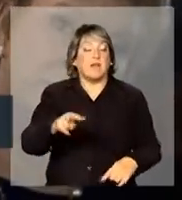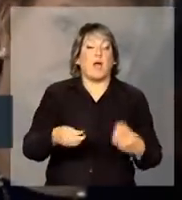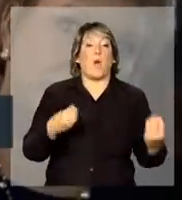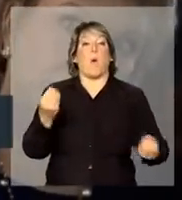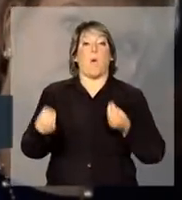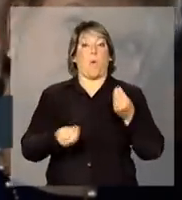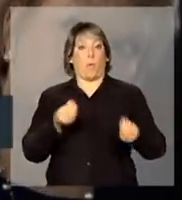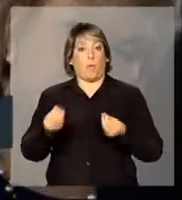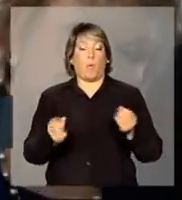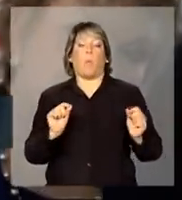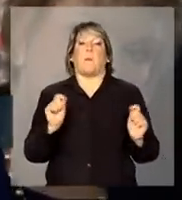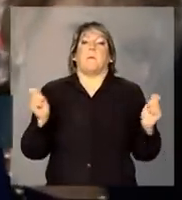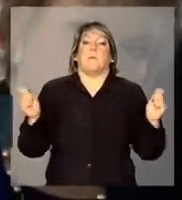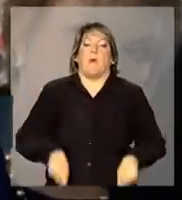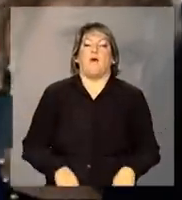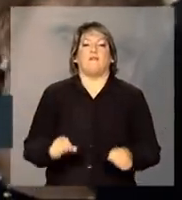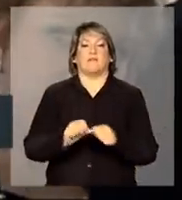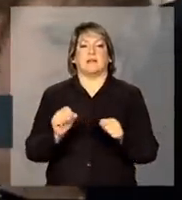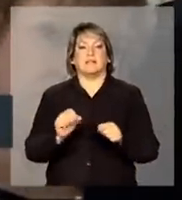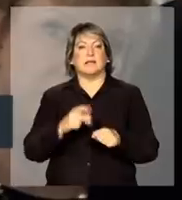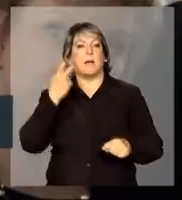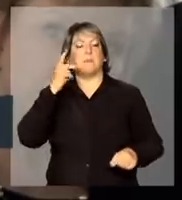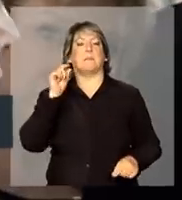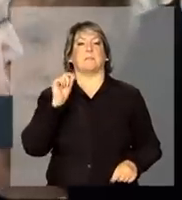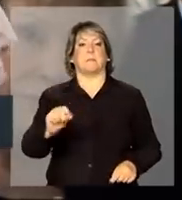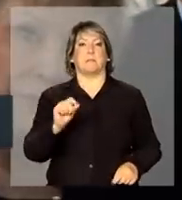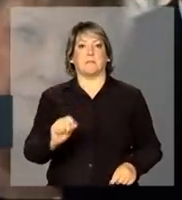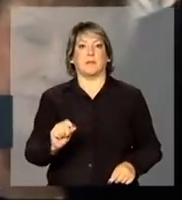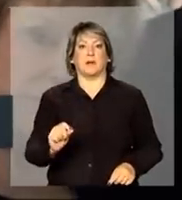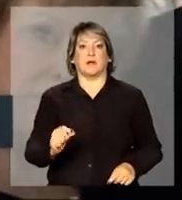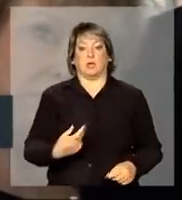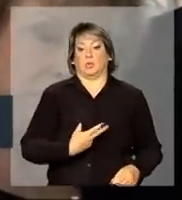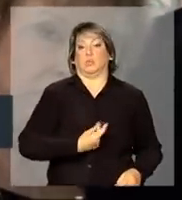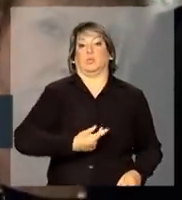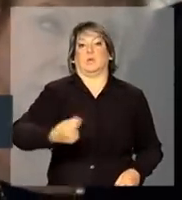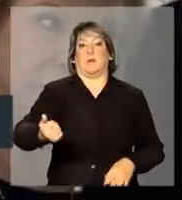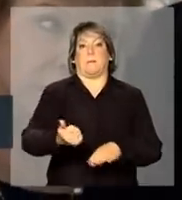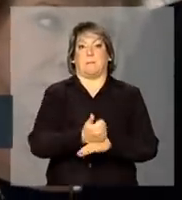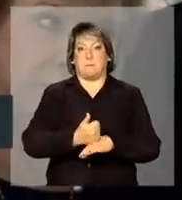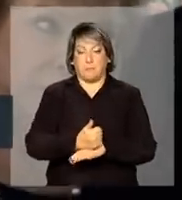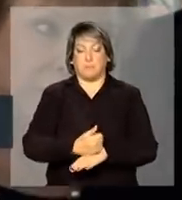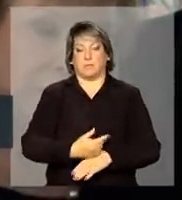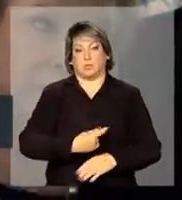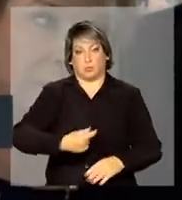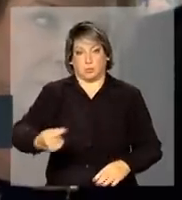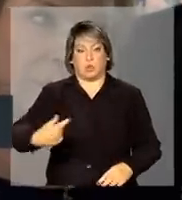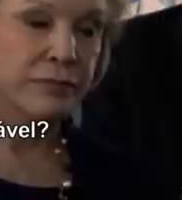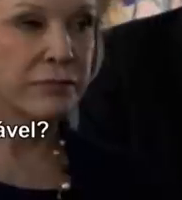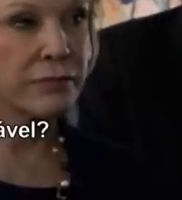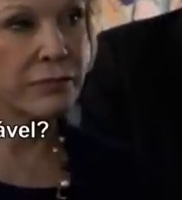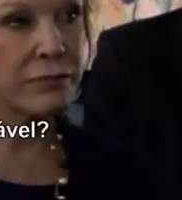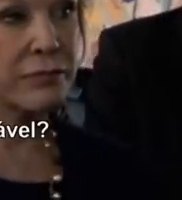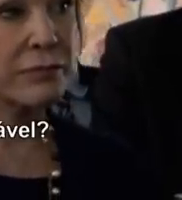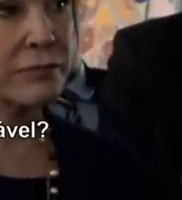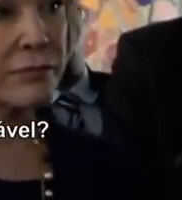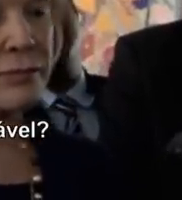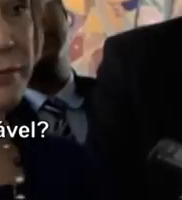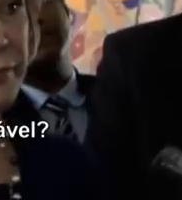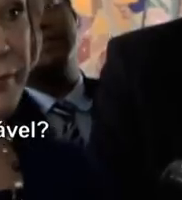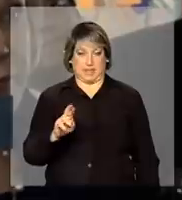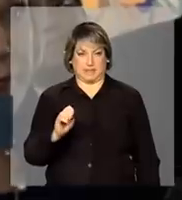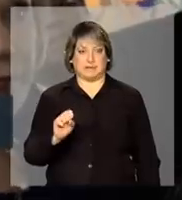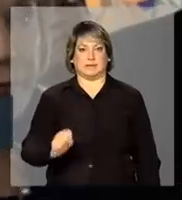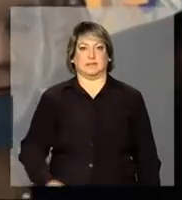ver o que pode ser feito para dar suporte para os nossos produtores. O preço vai ficar